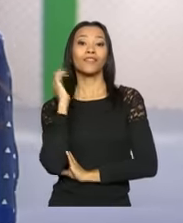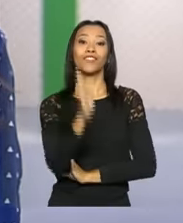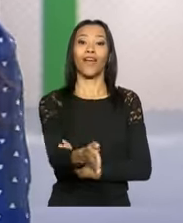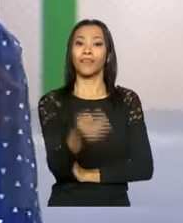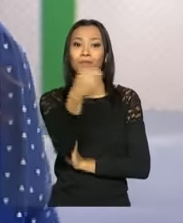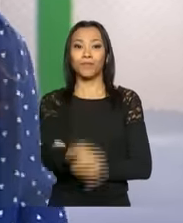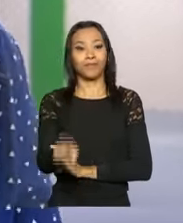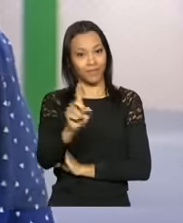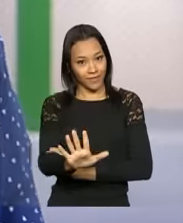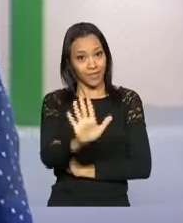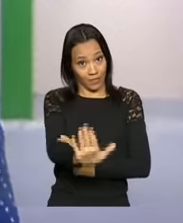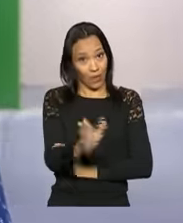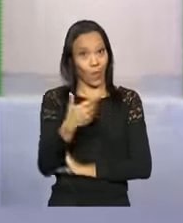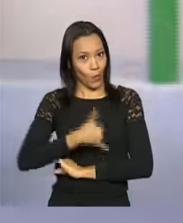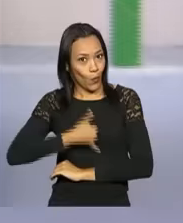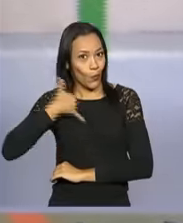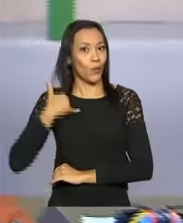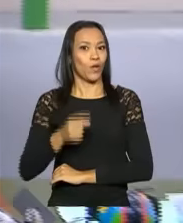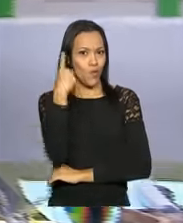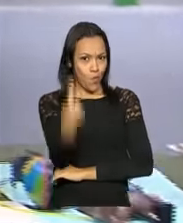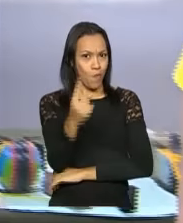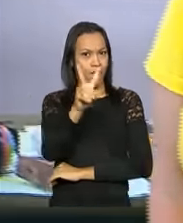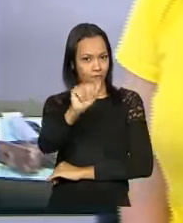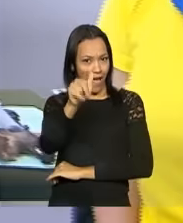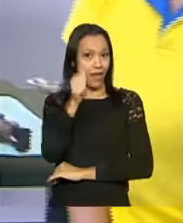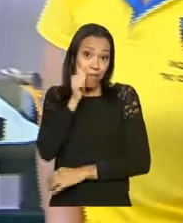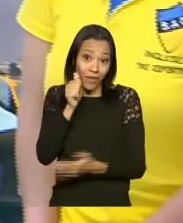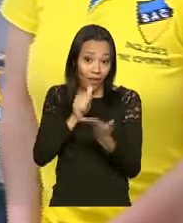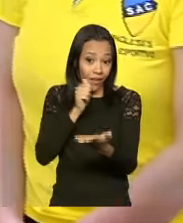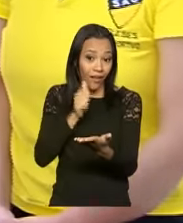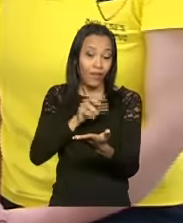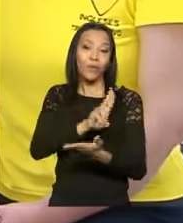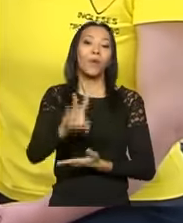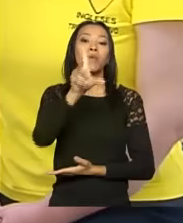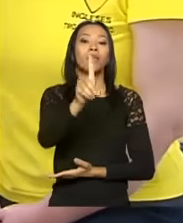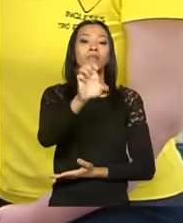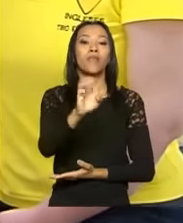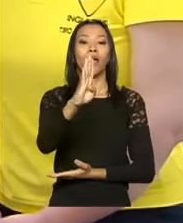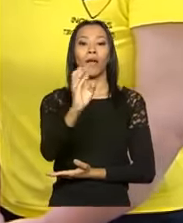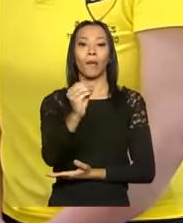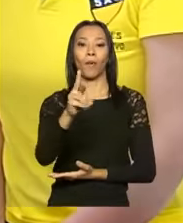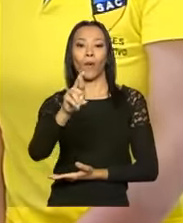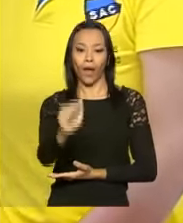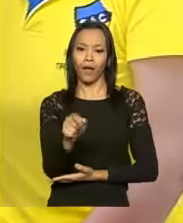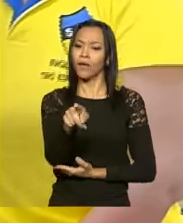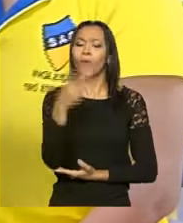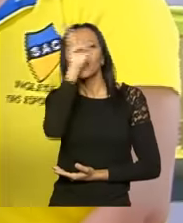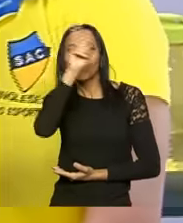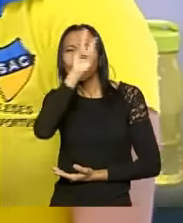de país sede e olha só que orgulho uma dessas vagas É de uma mulher a Débora Campos Débora qual que é a tua história com